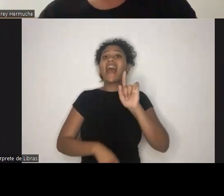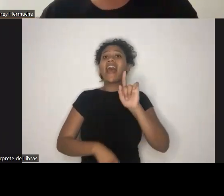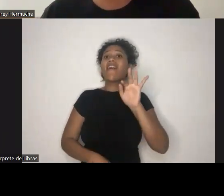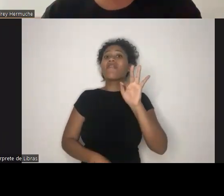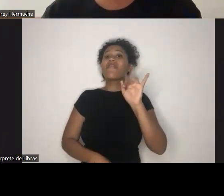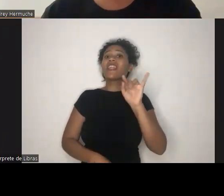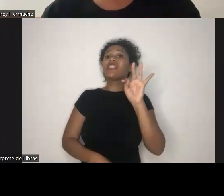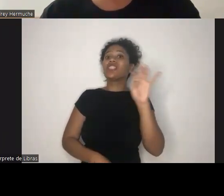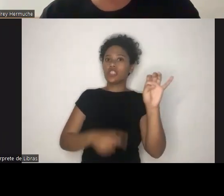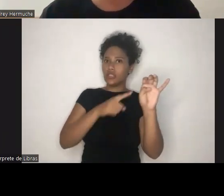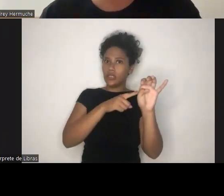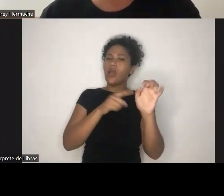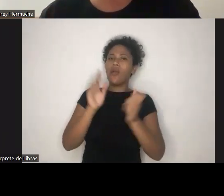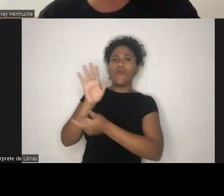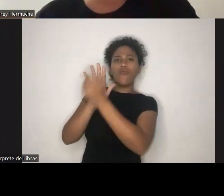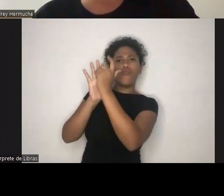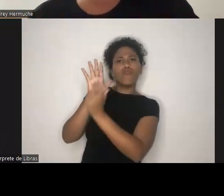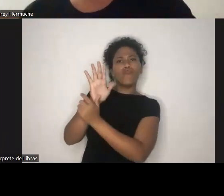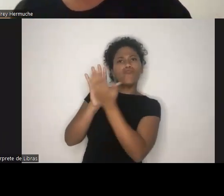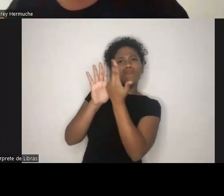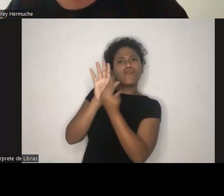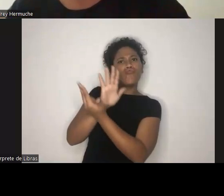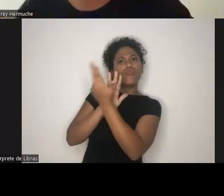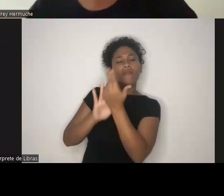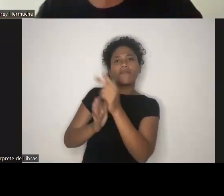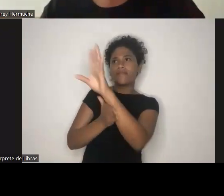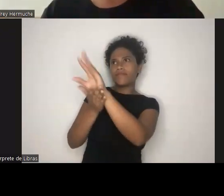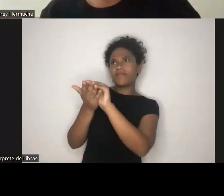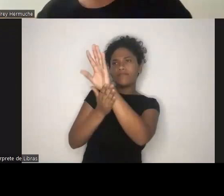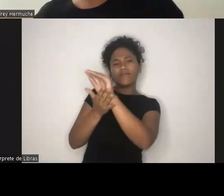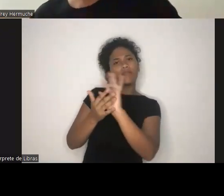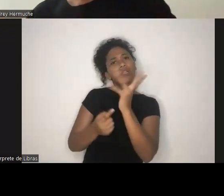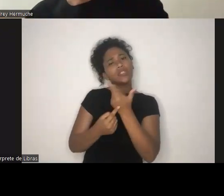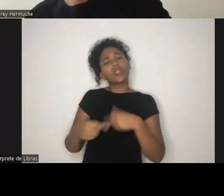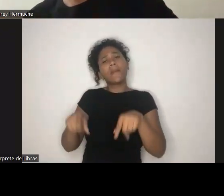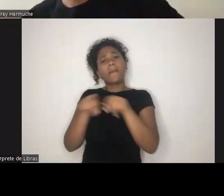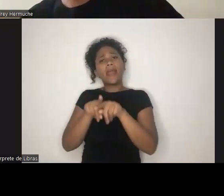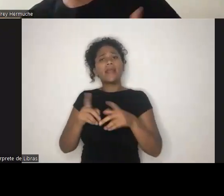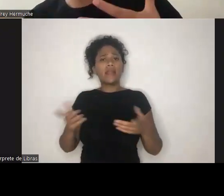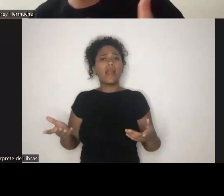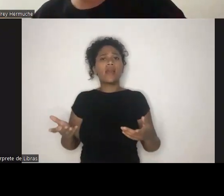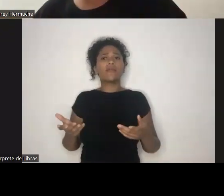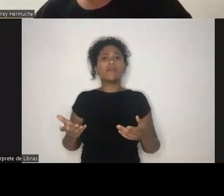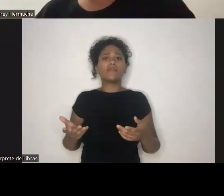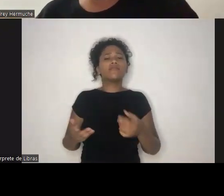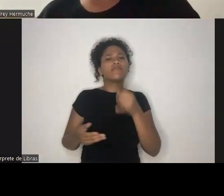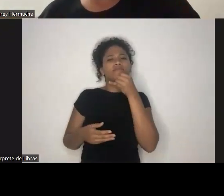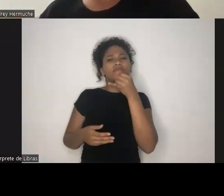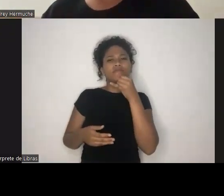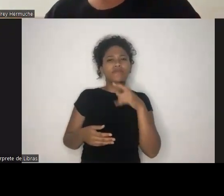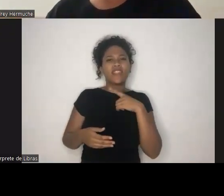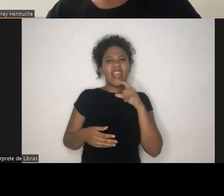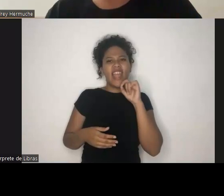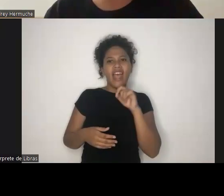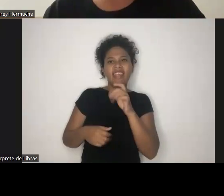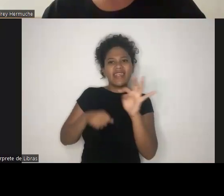grafite ele ele foi avançando para cópias de artistas também para tipo hackear né Essa técnica